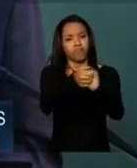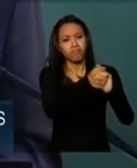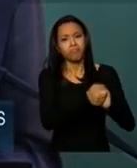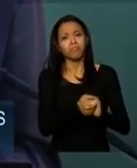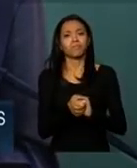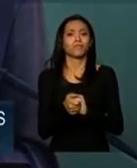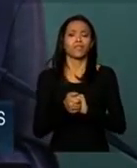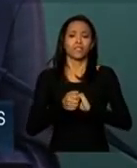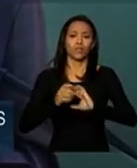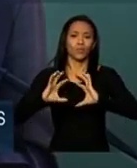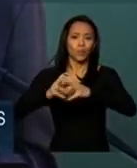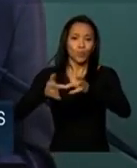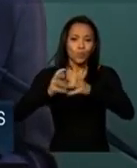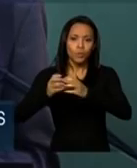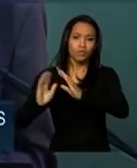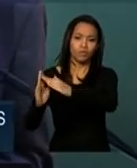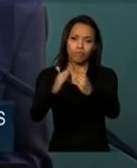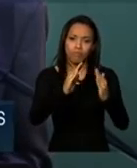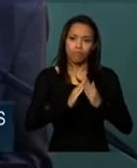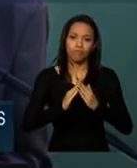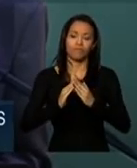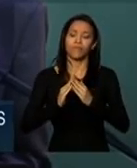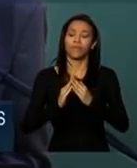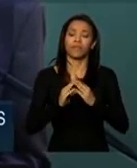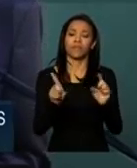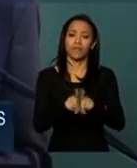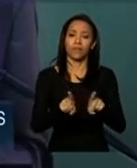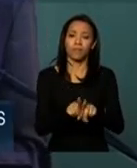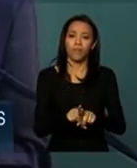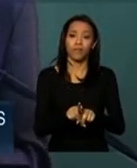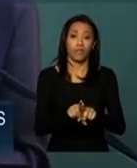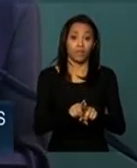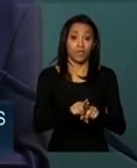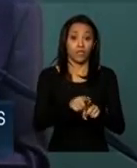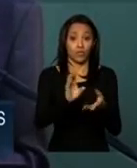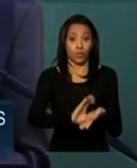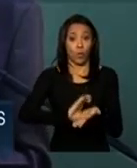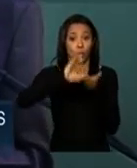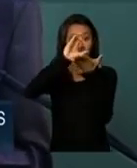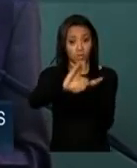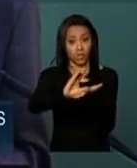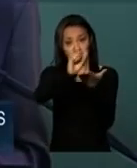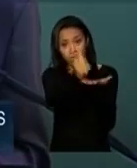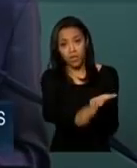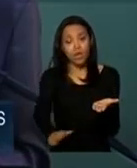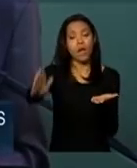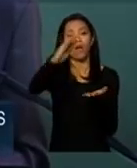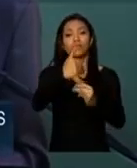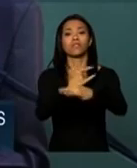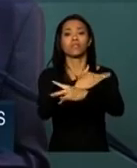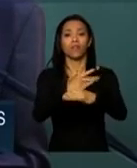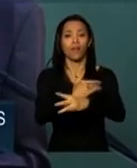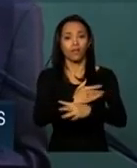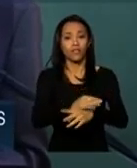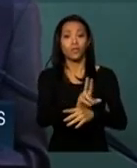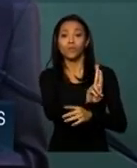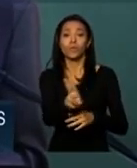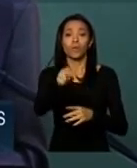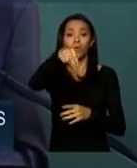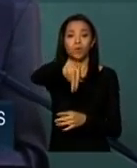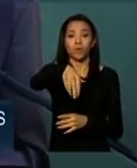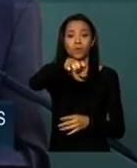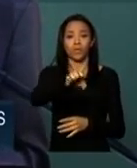movimentos de moradia, companheiros, inclusive, no Conselho Nacional das Cidades. E eu queria cumprimentar a Neide